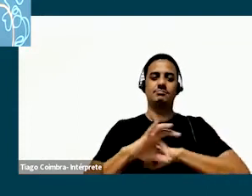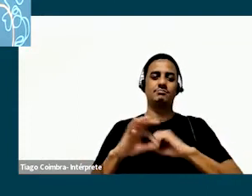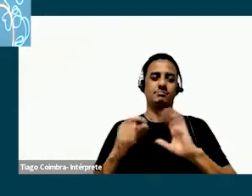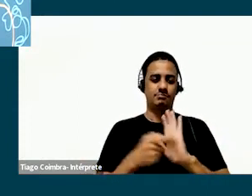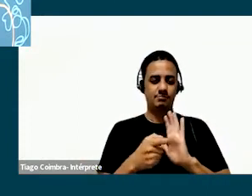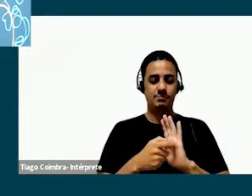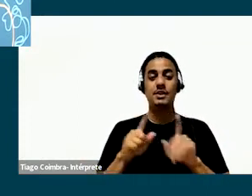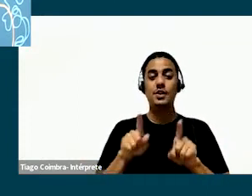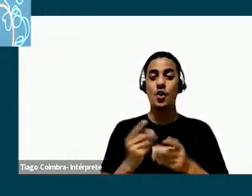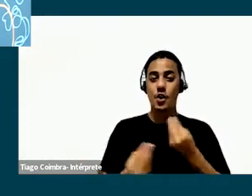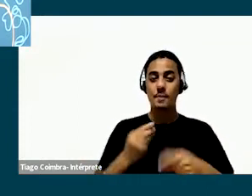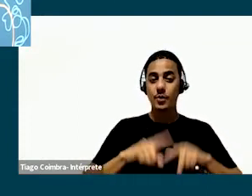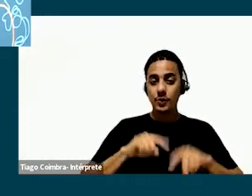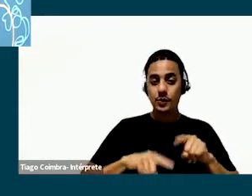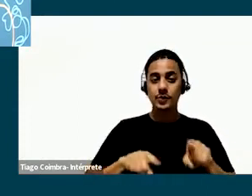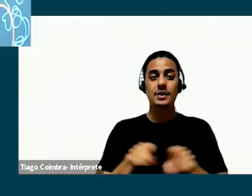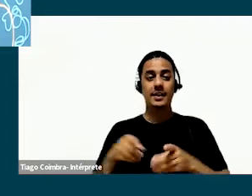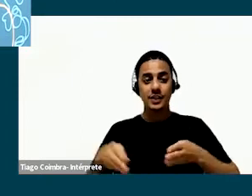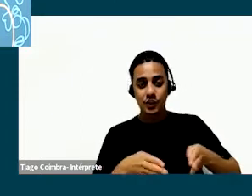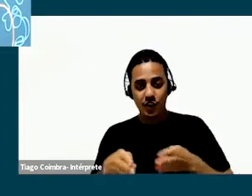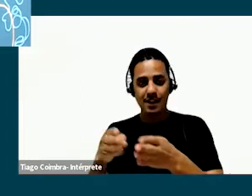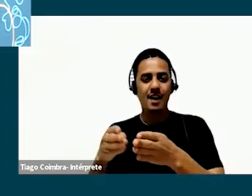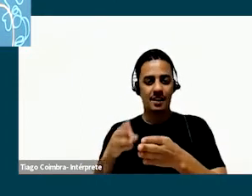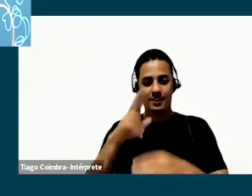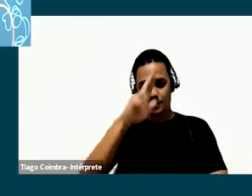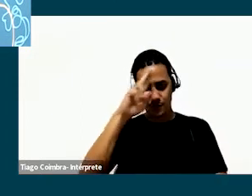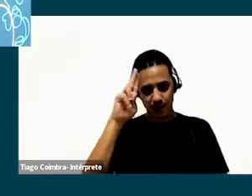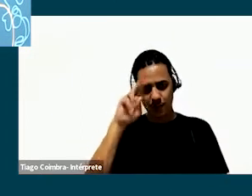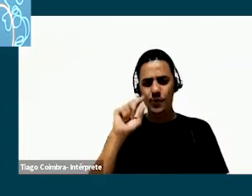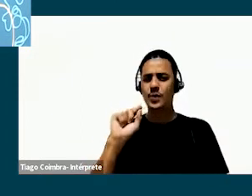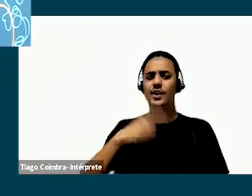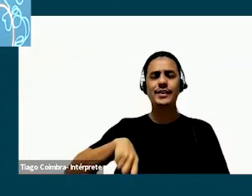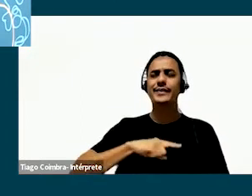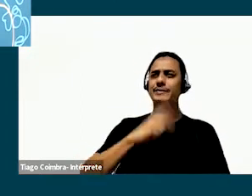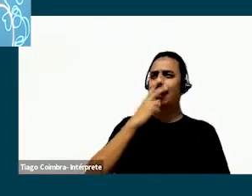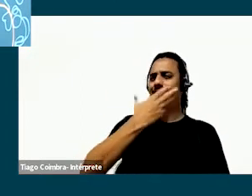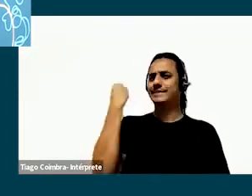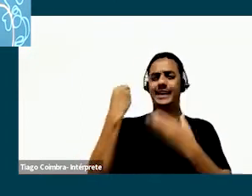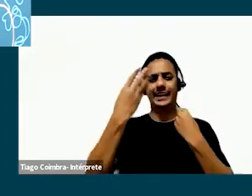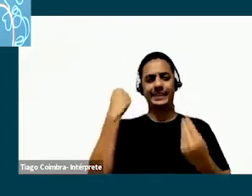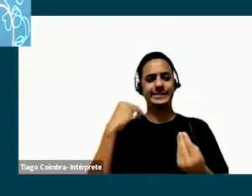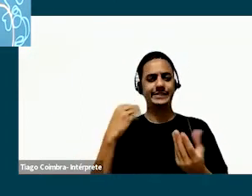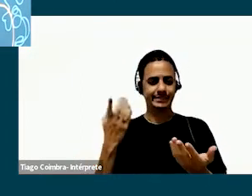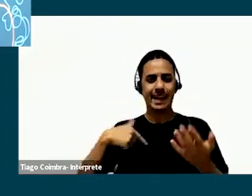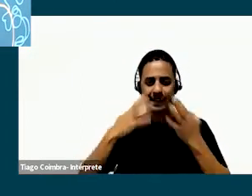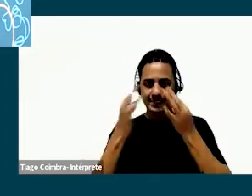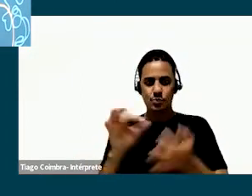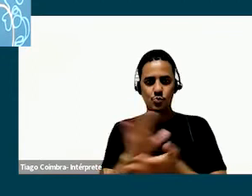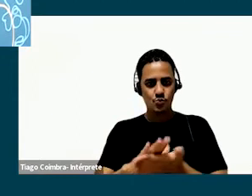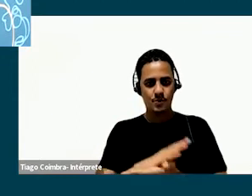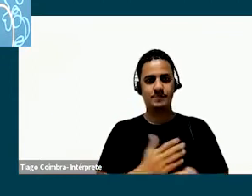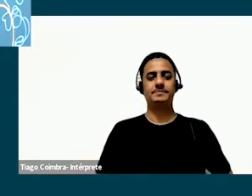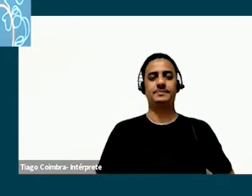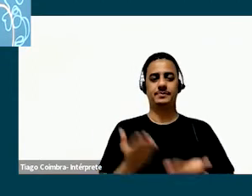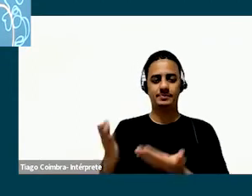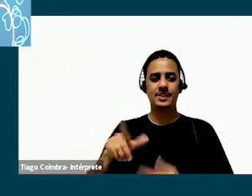de usuário. Nós vamos saber com ele o que é que a gente está deixando passar no meio disso tudo aí. Então, eu entrego essa sessão para ele,